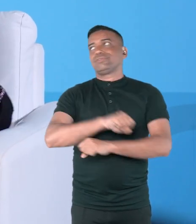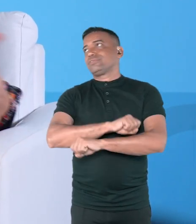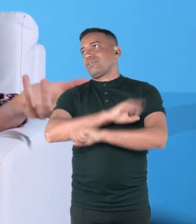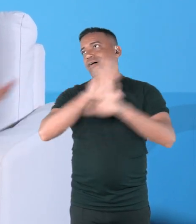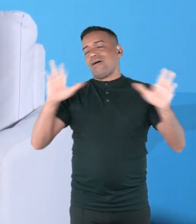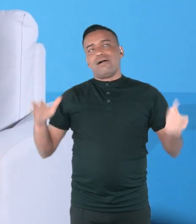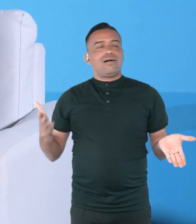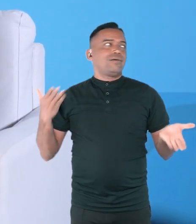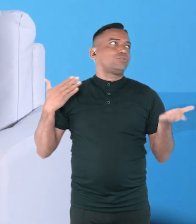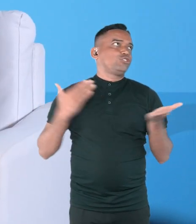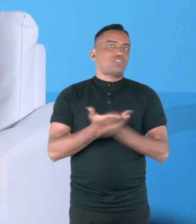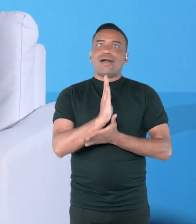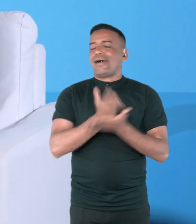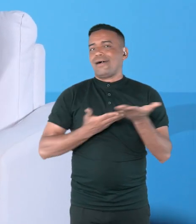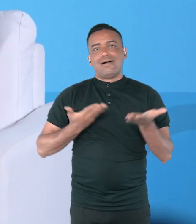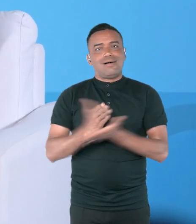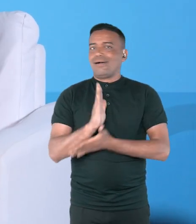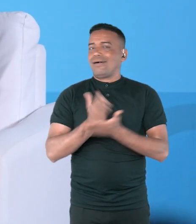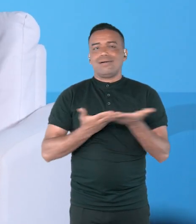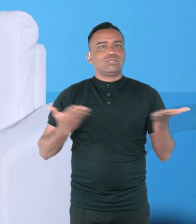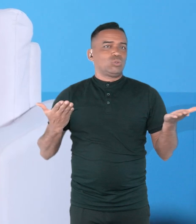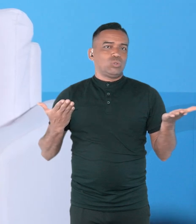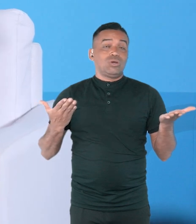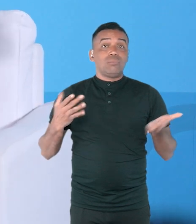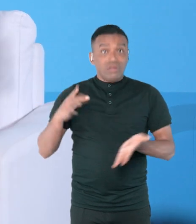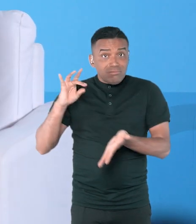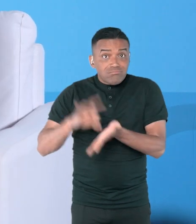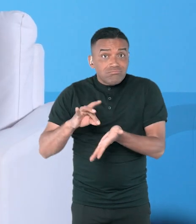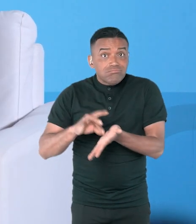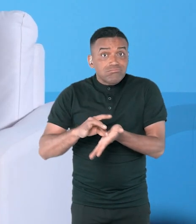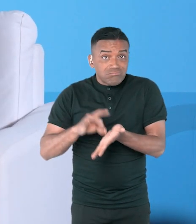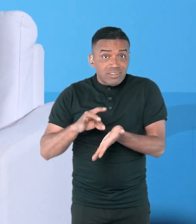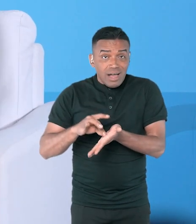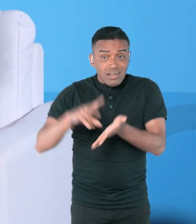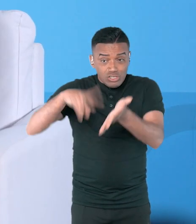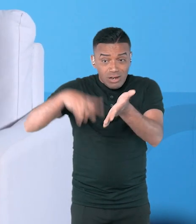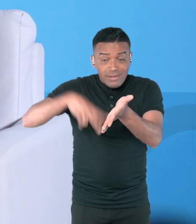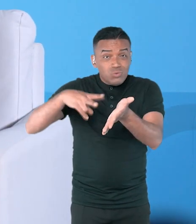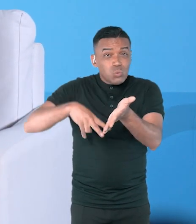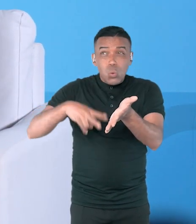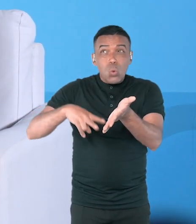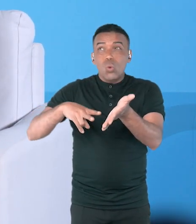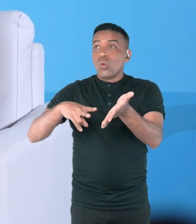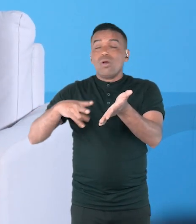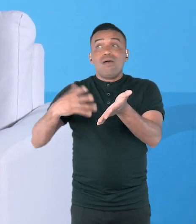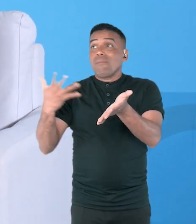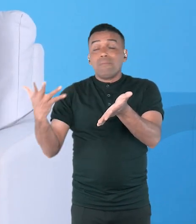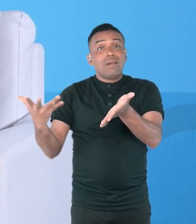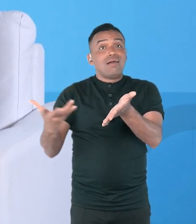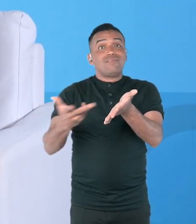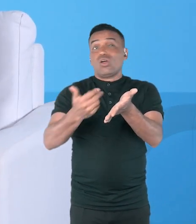e claro que você achou aquilo chato. Porque, na verdade, é uma